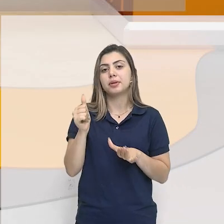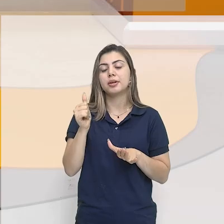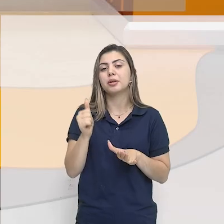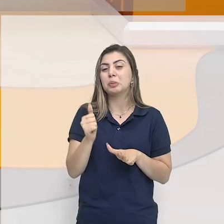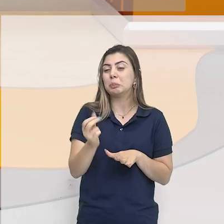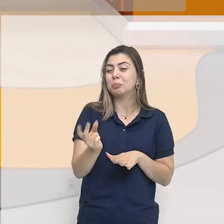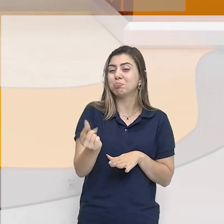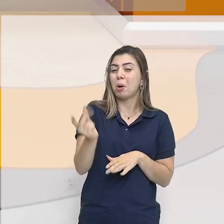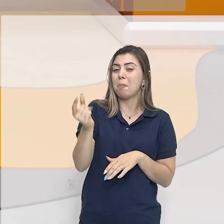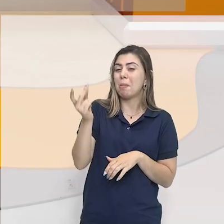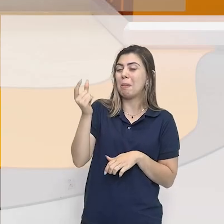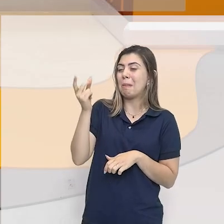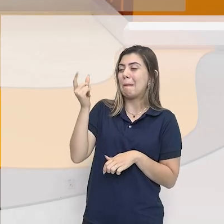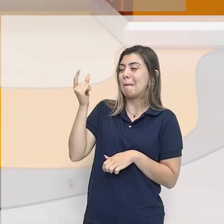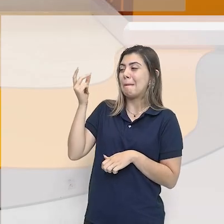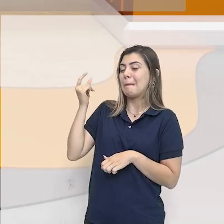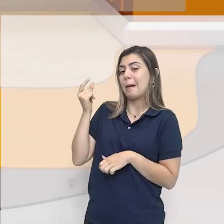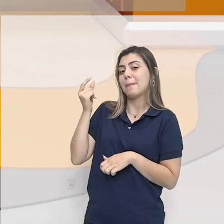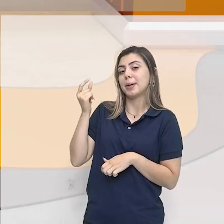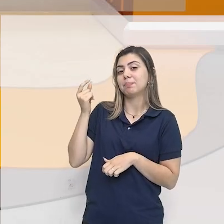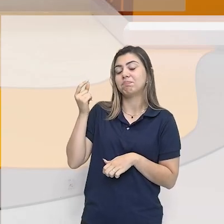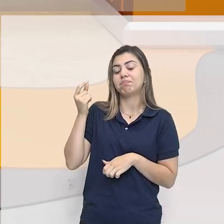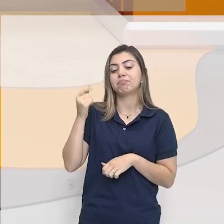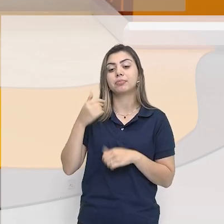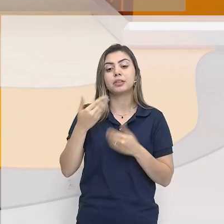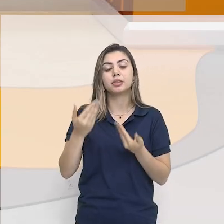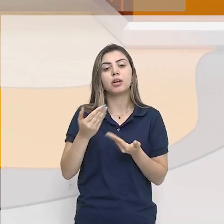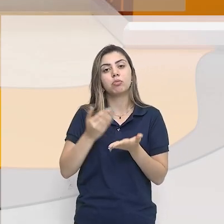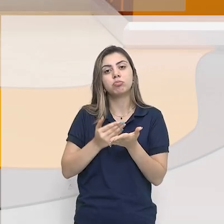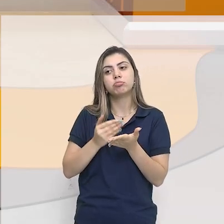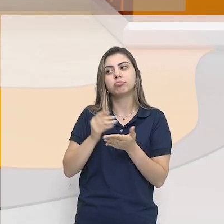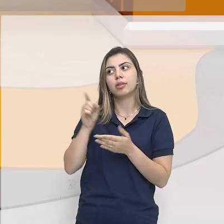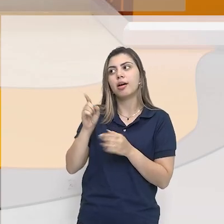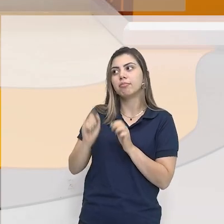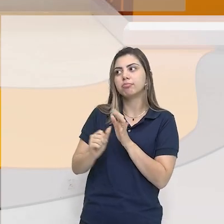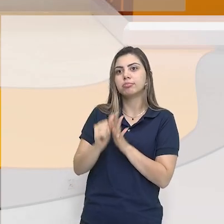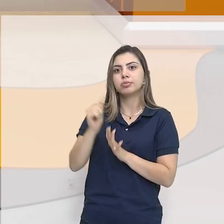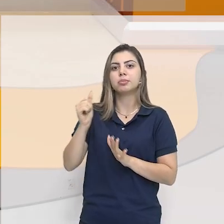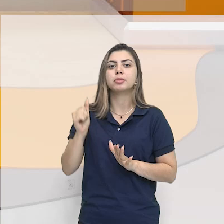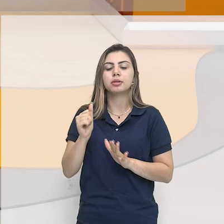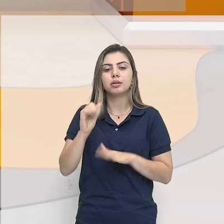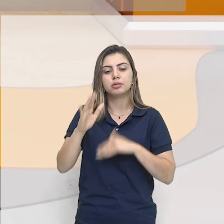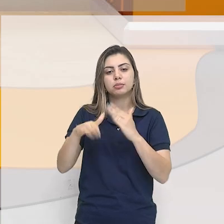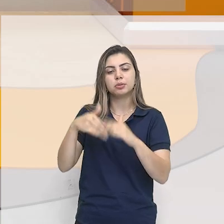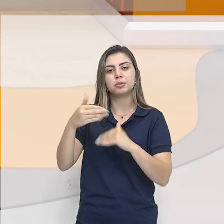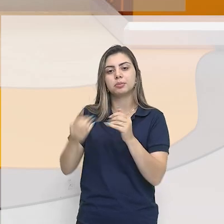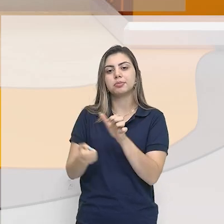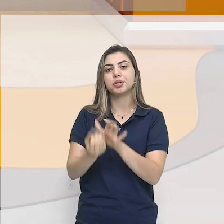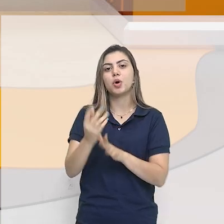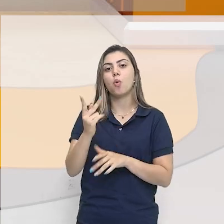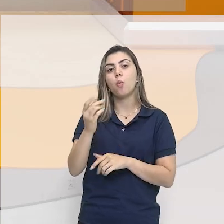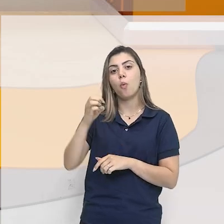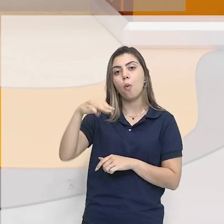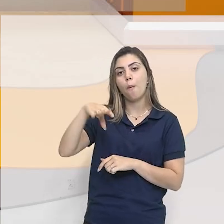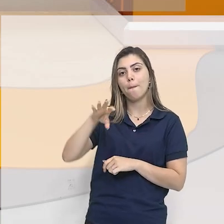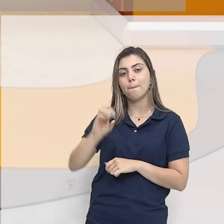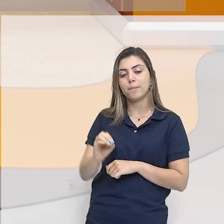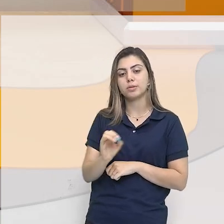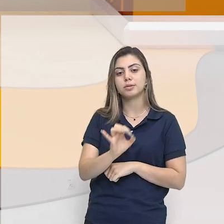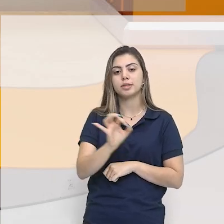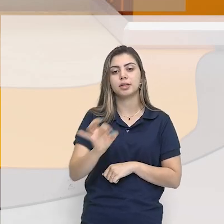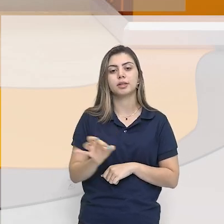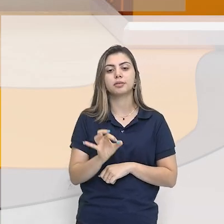evolutivo antigo nosso, ok? A partir dele é que se origina o quê? O gênero Homo, e a partir disso,